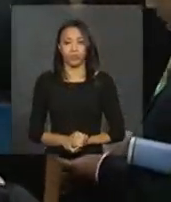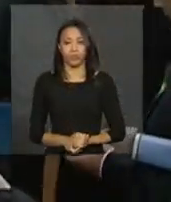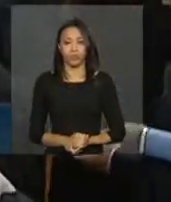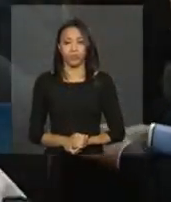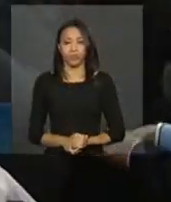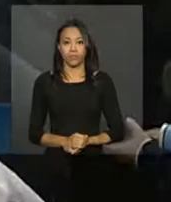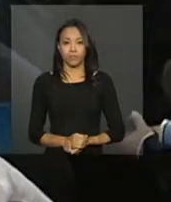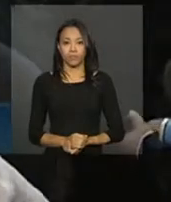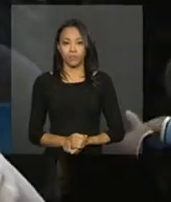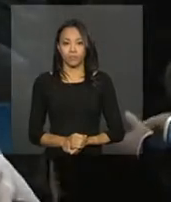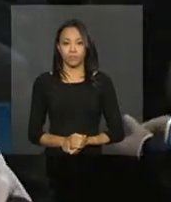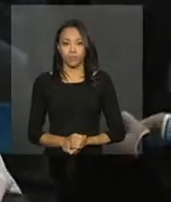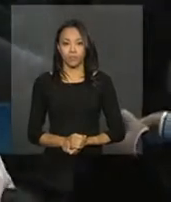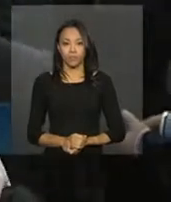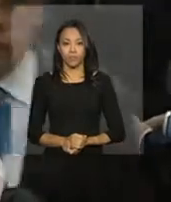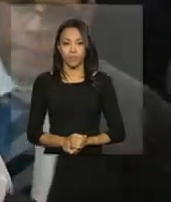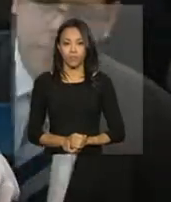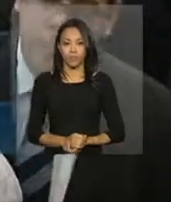governo